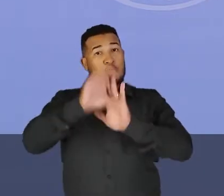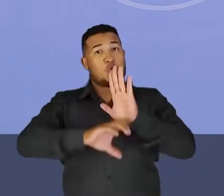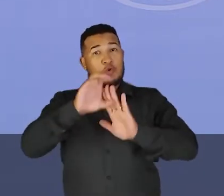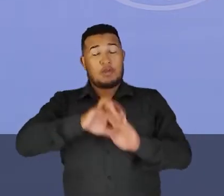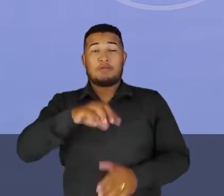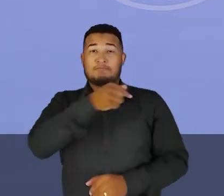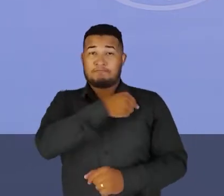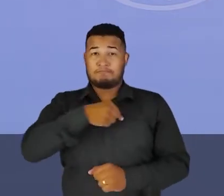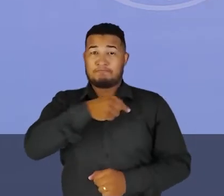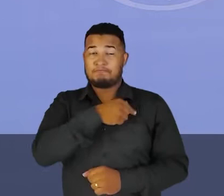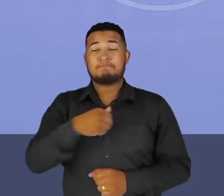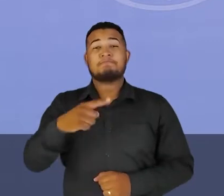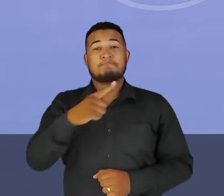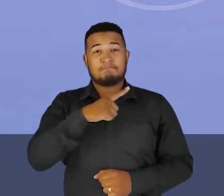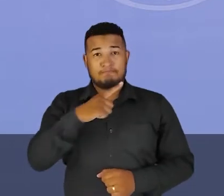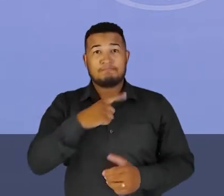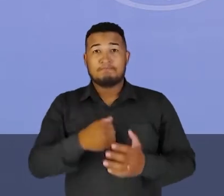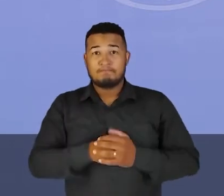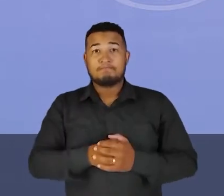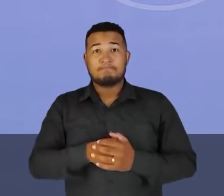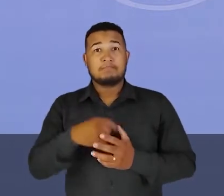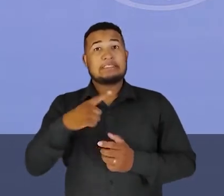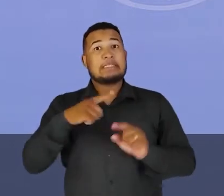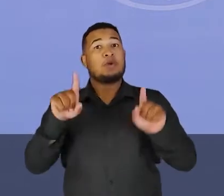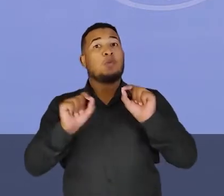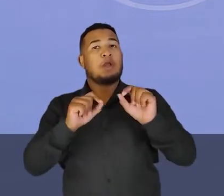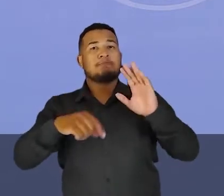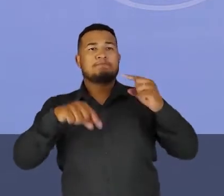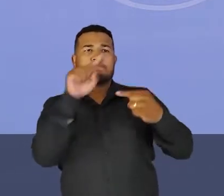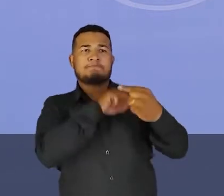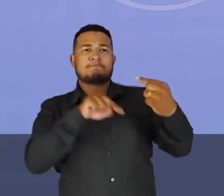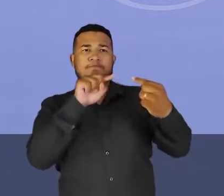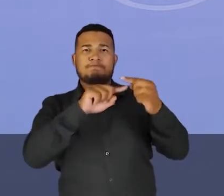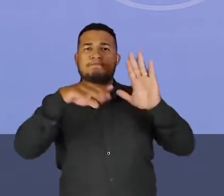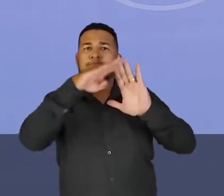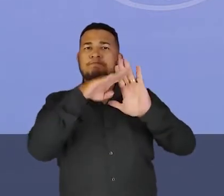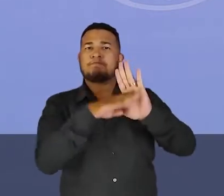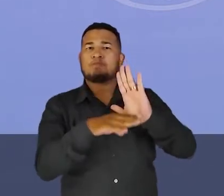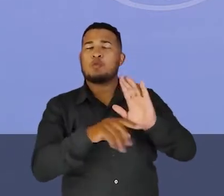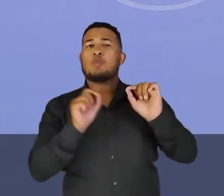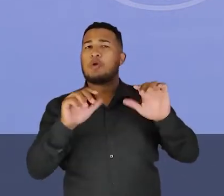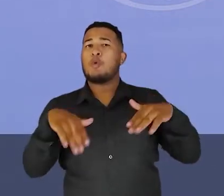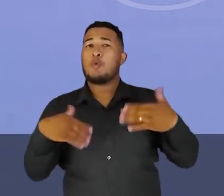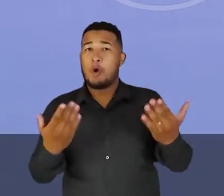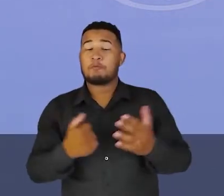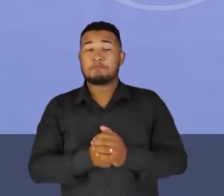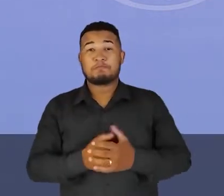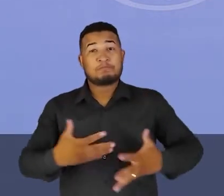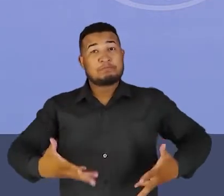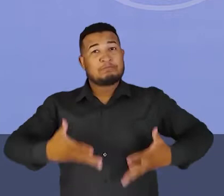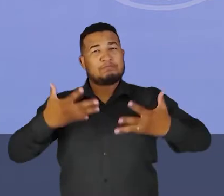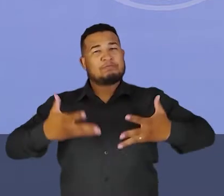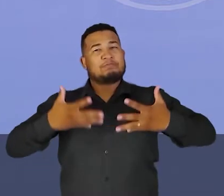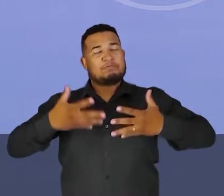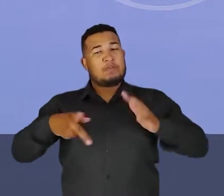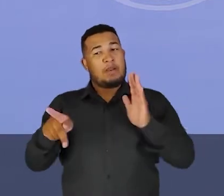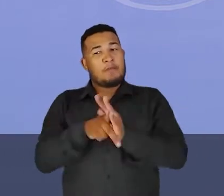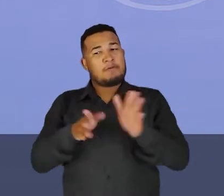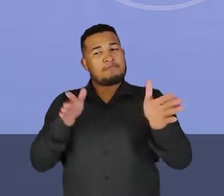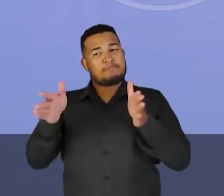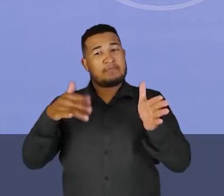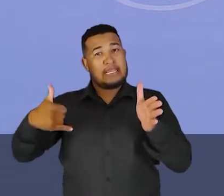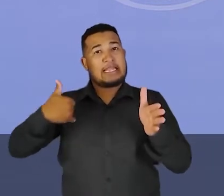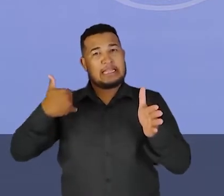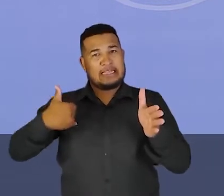do Espírito Santo e tem os seguintes propósitos: promover o bem-estar para esta faixa